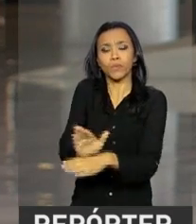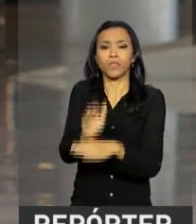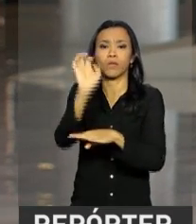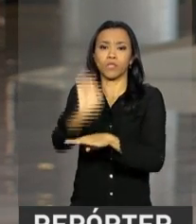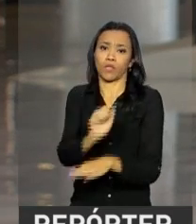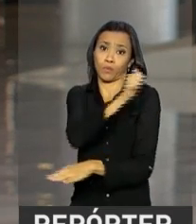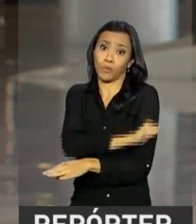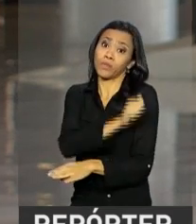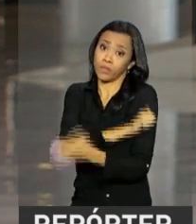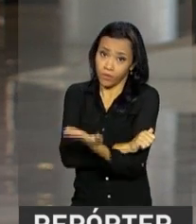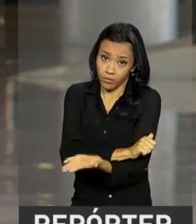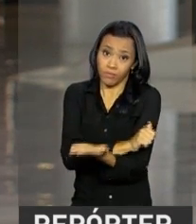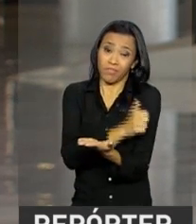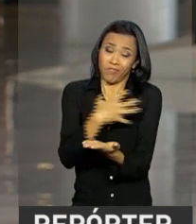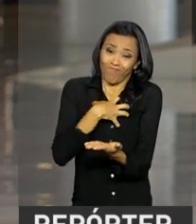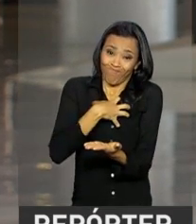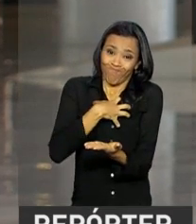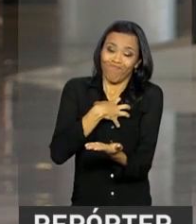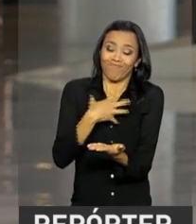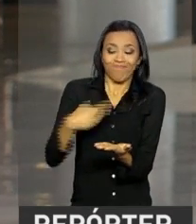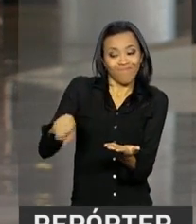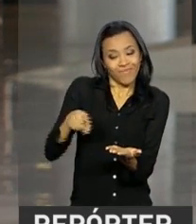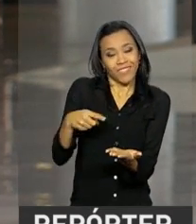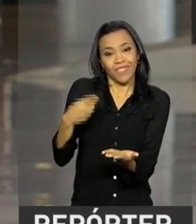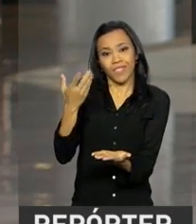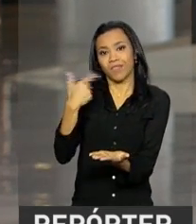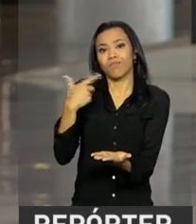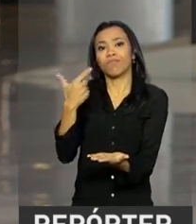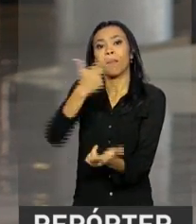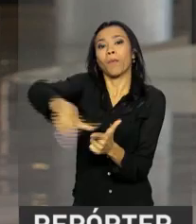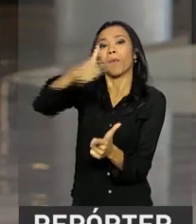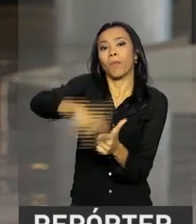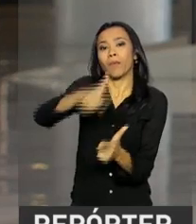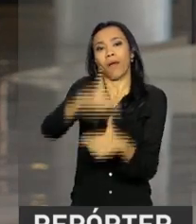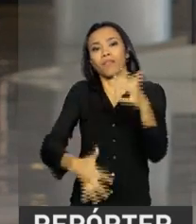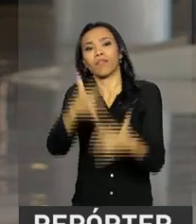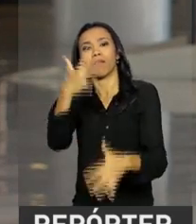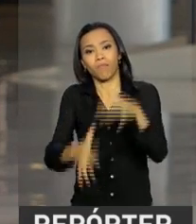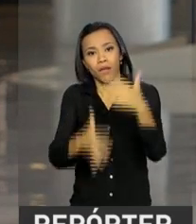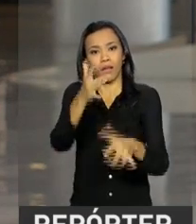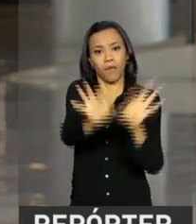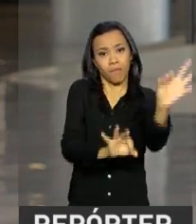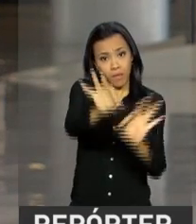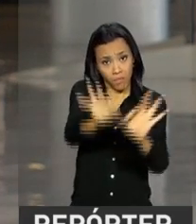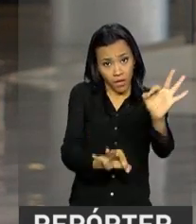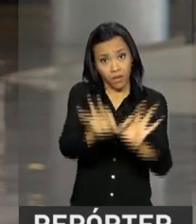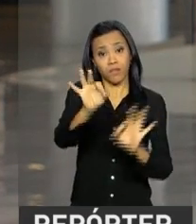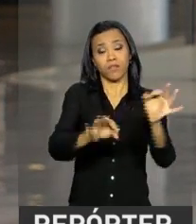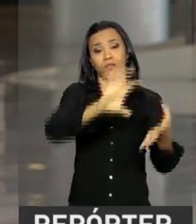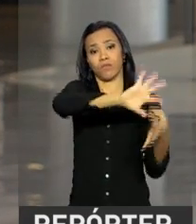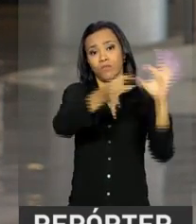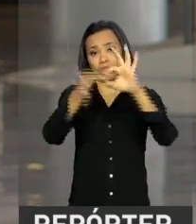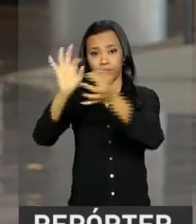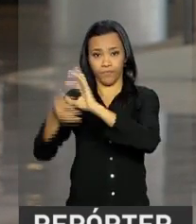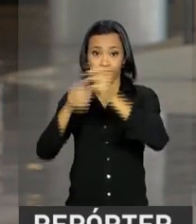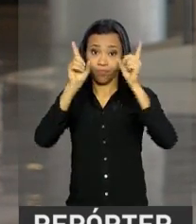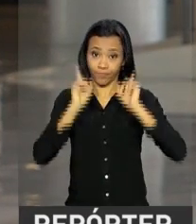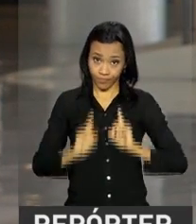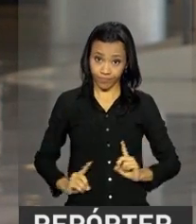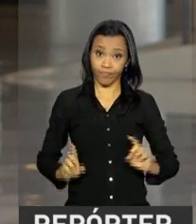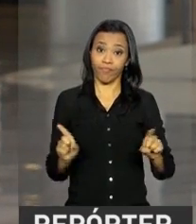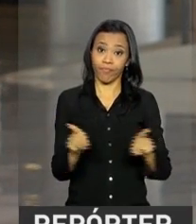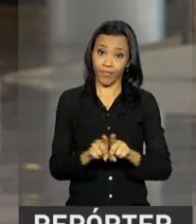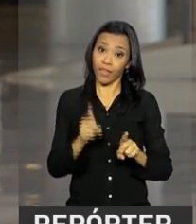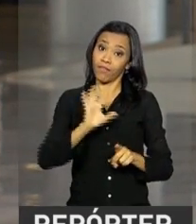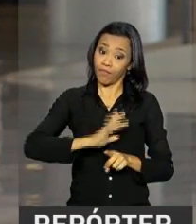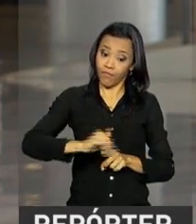de Janeiro e estão solidários para que não haja prejuízo à organização, a preparação e a realização dos Jogos Olímpicos e